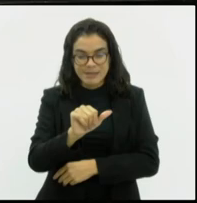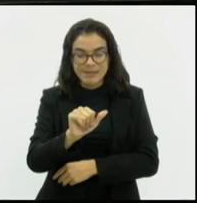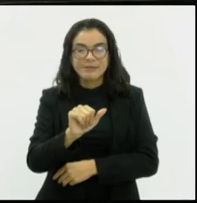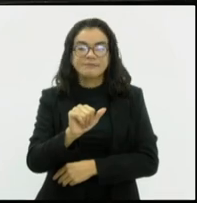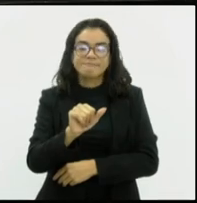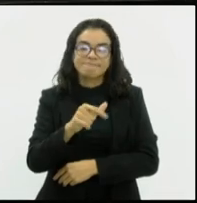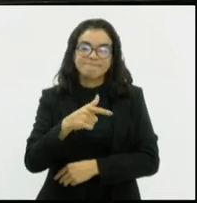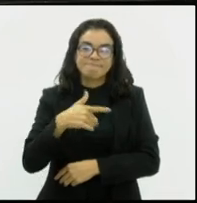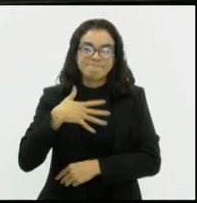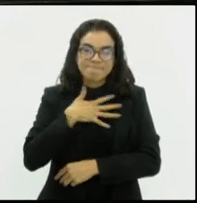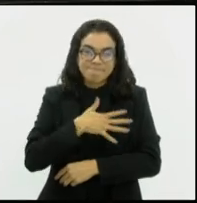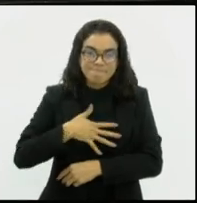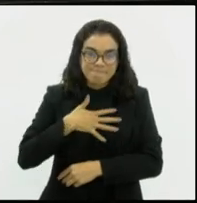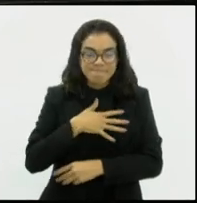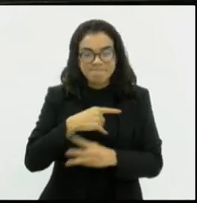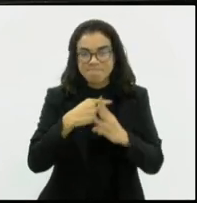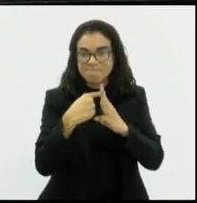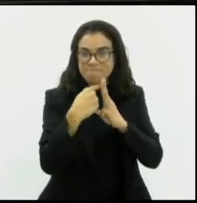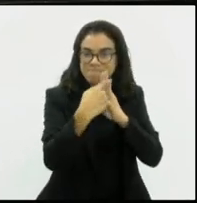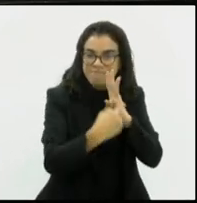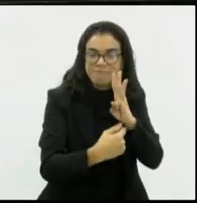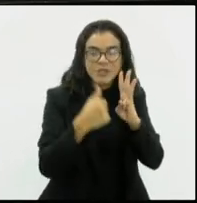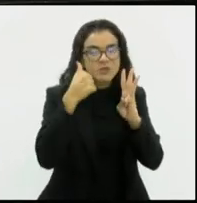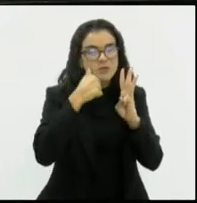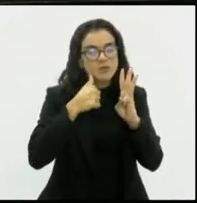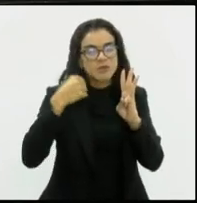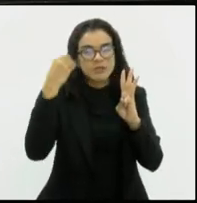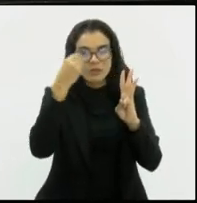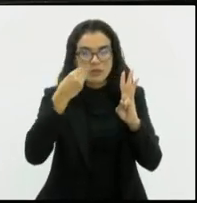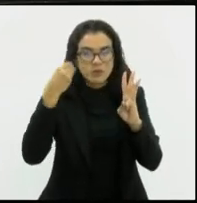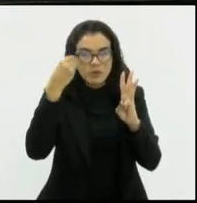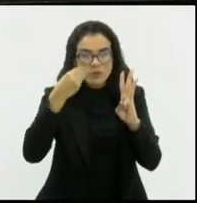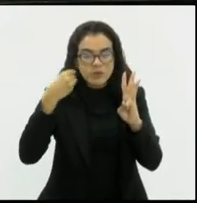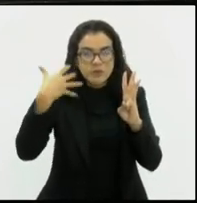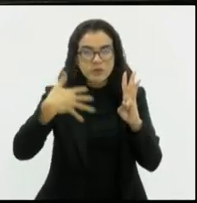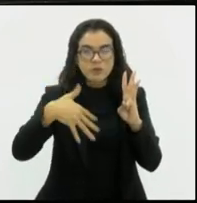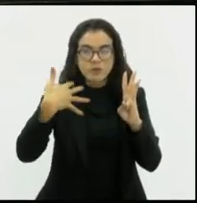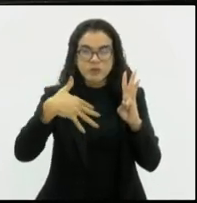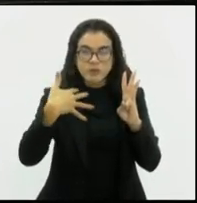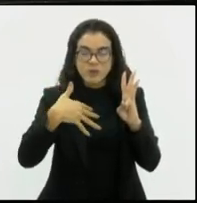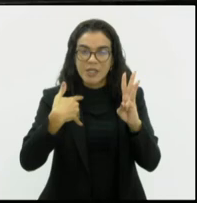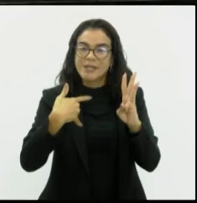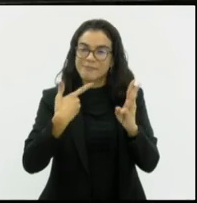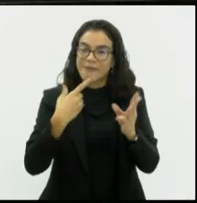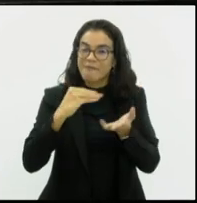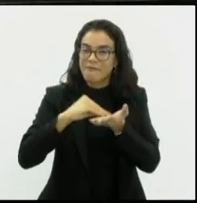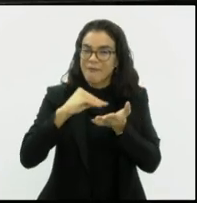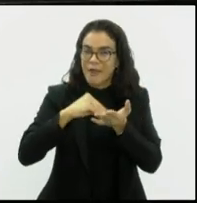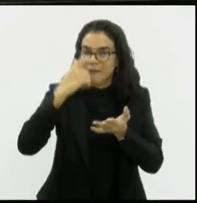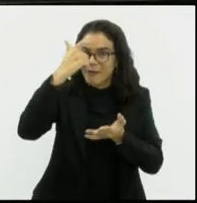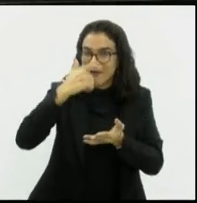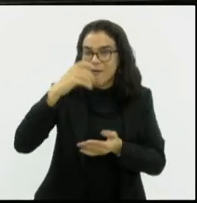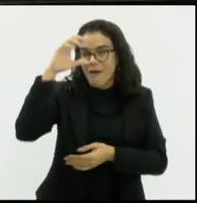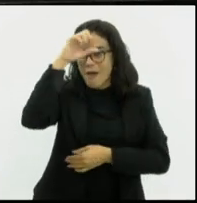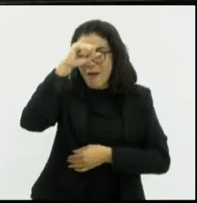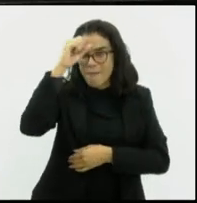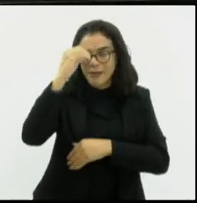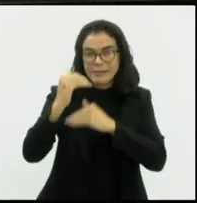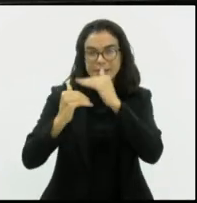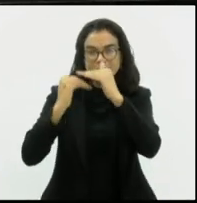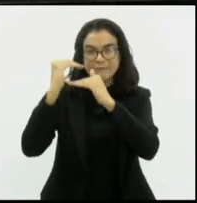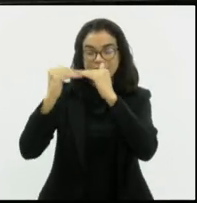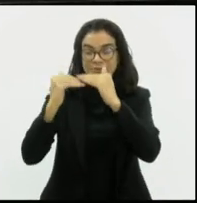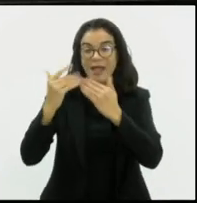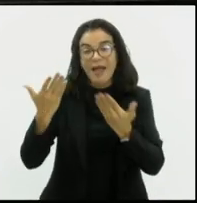com tantas mulheres experientes, e eu vejo aqui o quanto que eu tenho para aprender. Agora eu vou fazer um agradecimento à